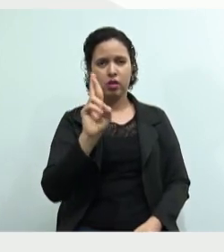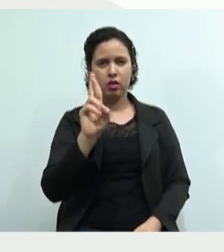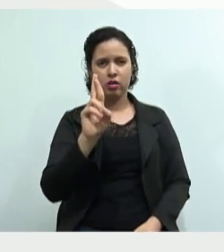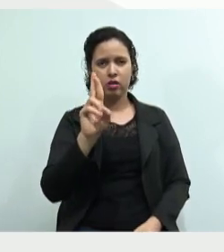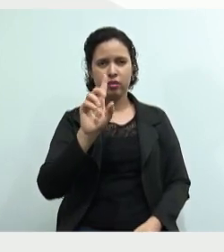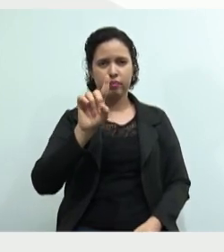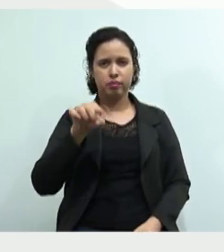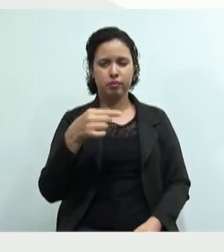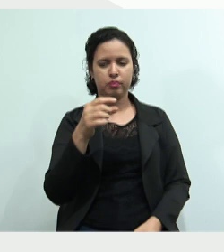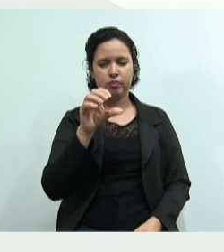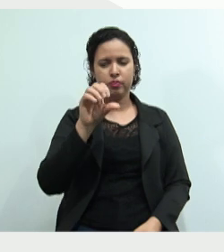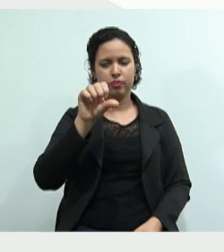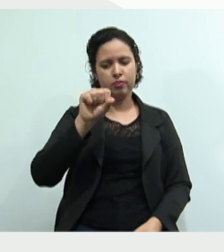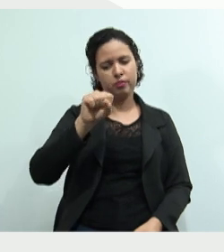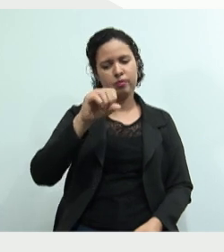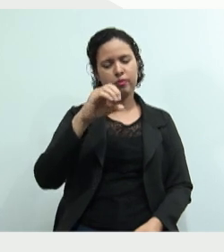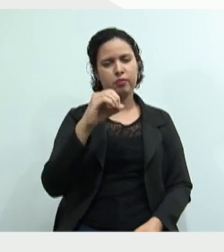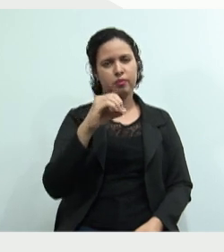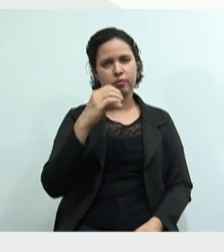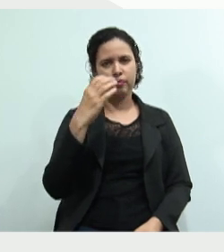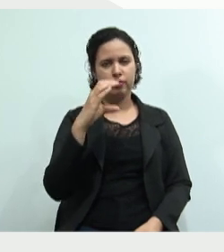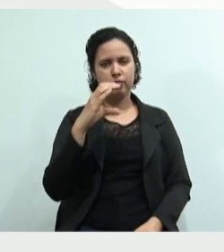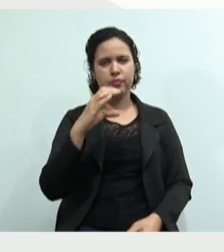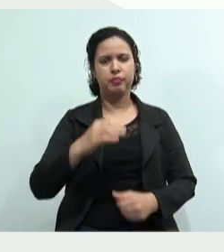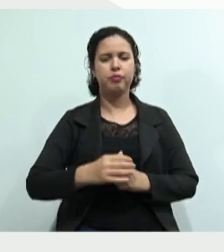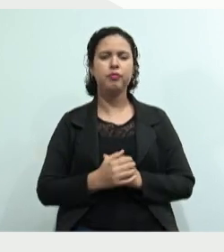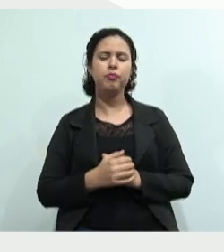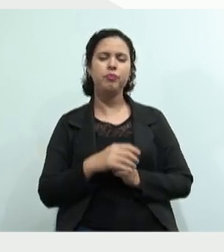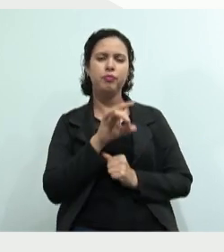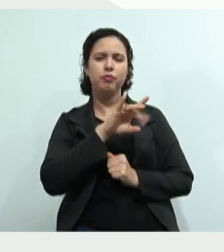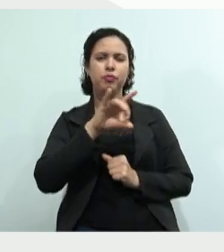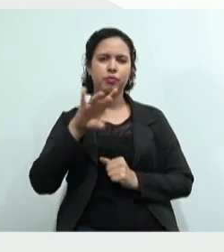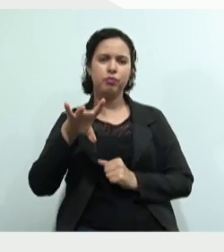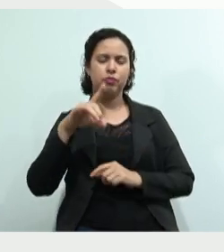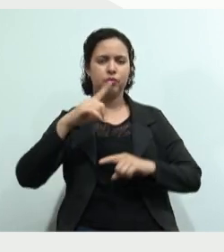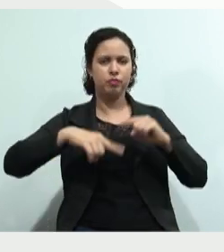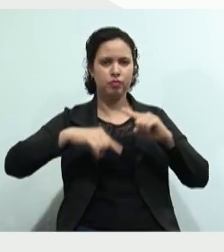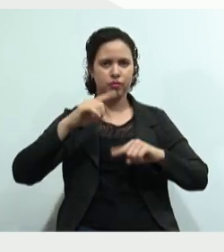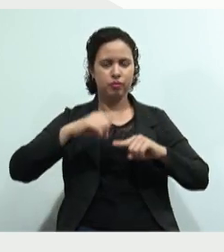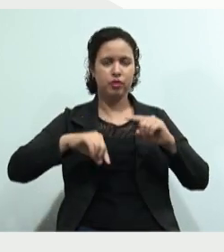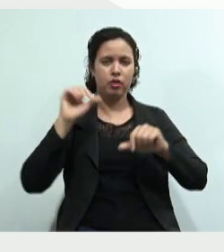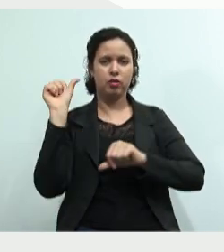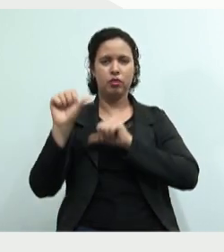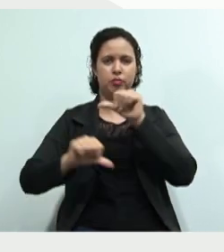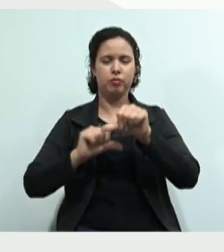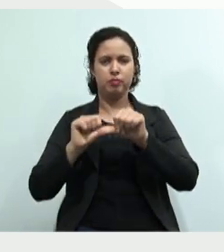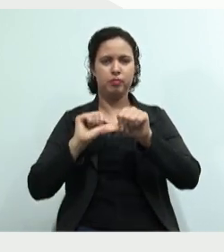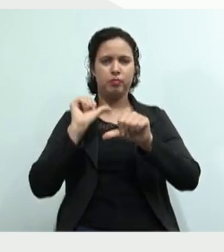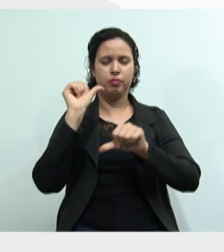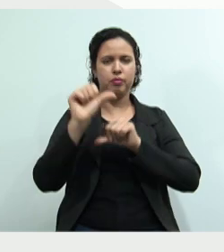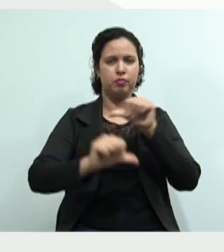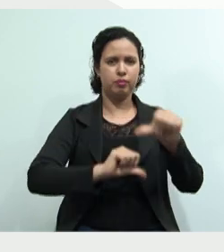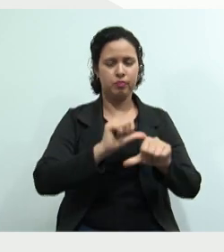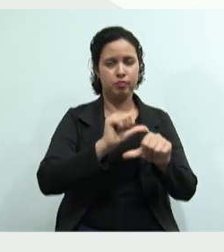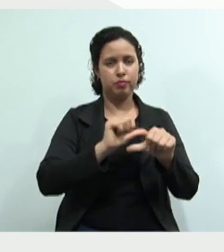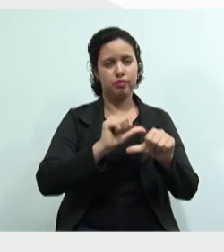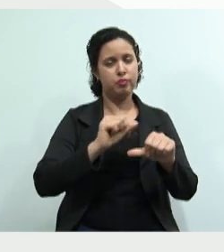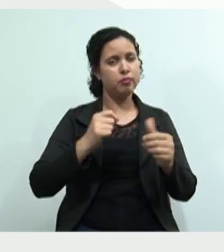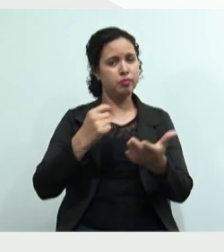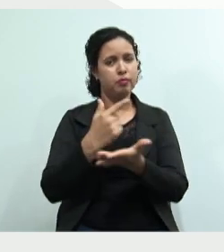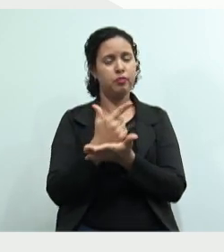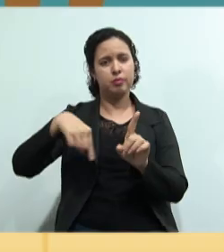5,86. Desta forma, o valor de cada item muda de acordo com a compra de mais itens cujos preços